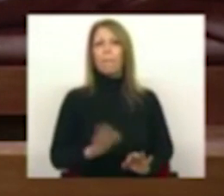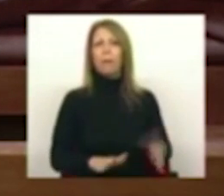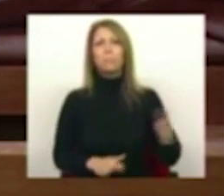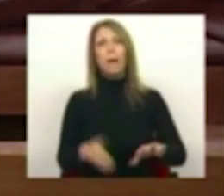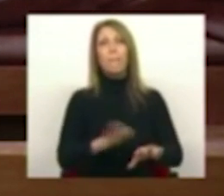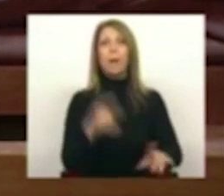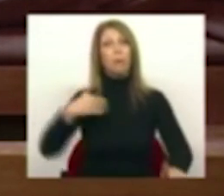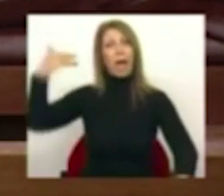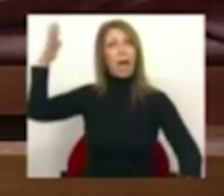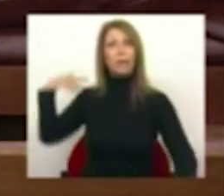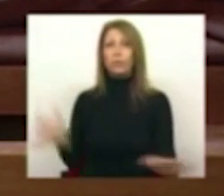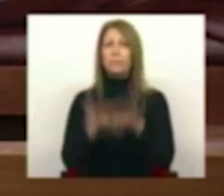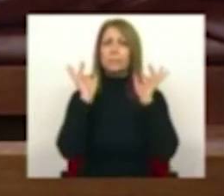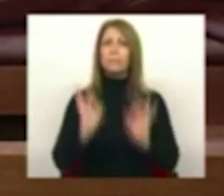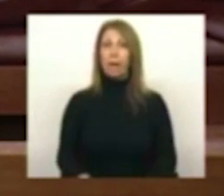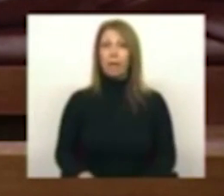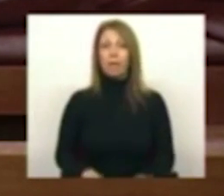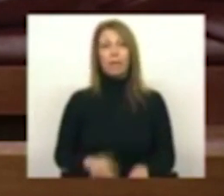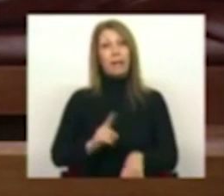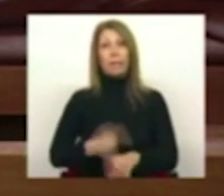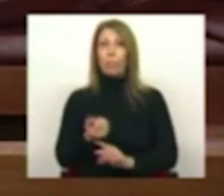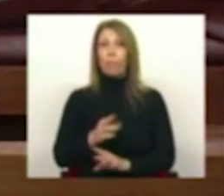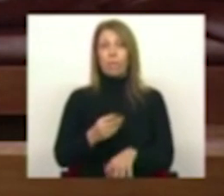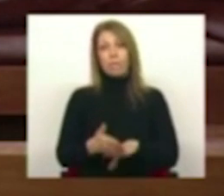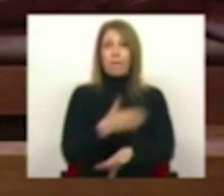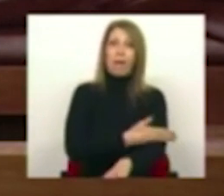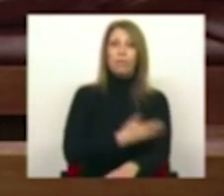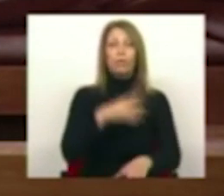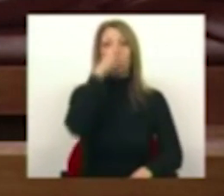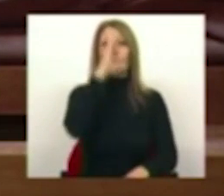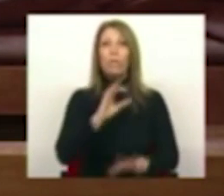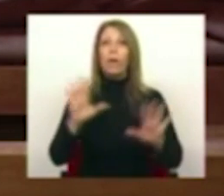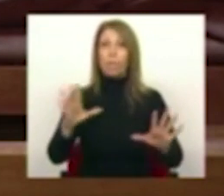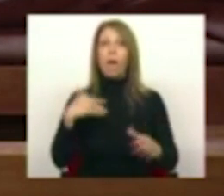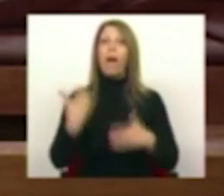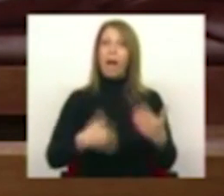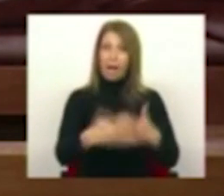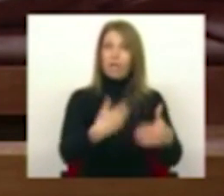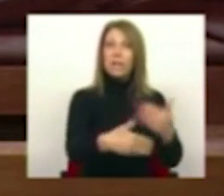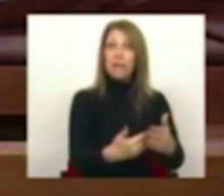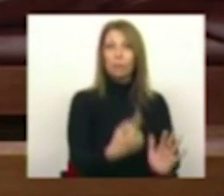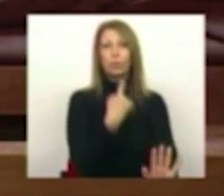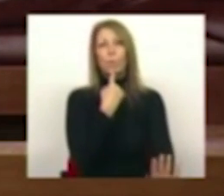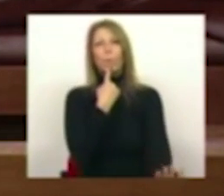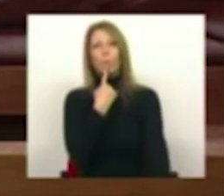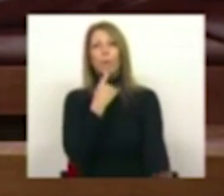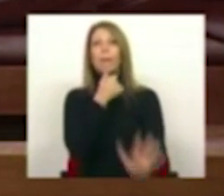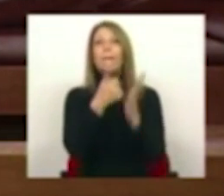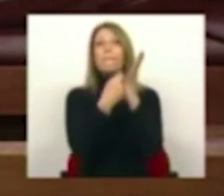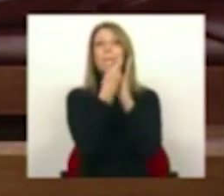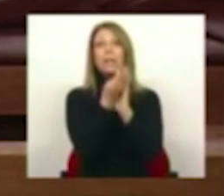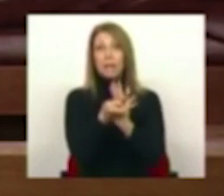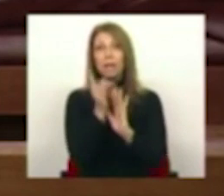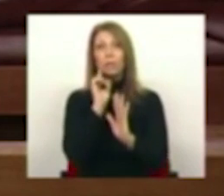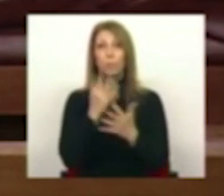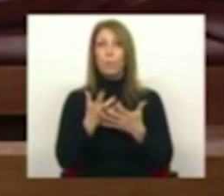Mas não avançámos 10 centímetros. Avançámos e muito, com medidas muito